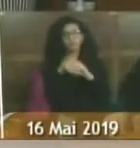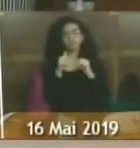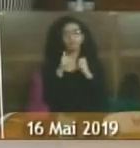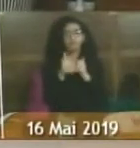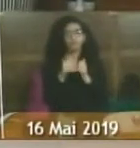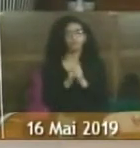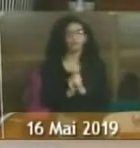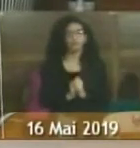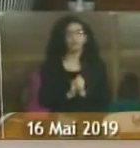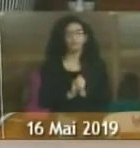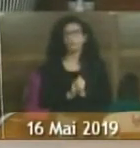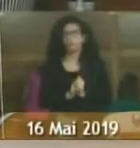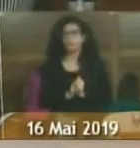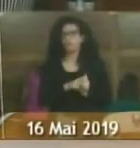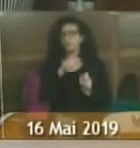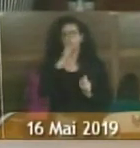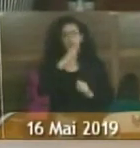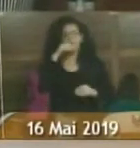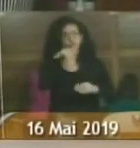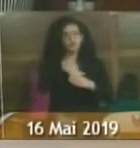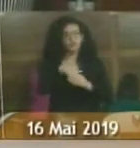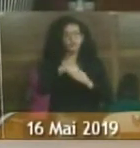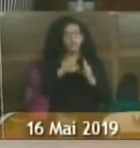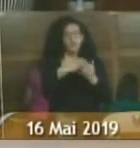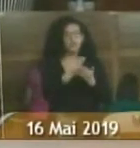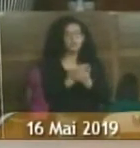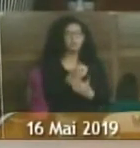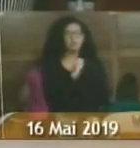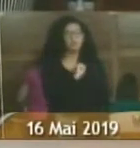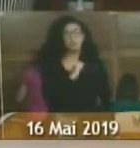Colocou-se em votação o regime de urgência ao requerimento